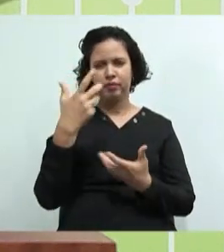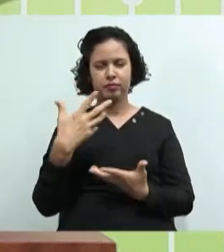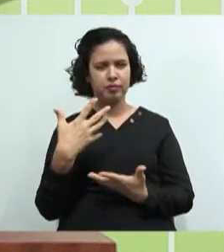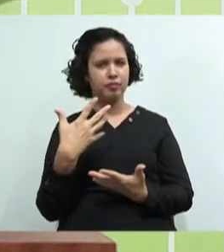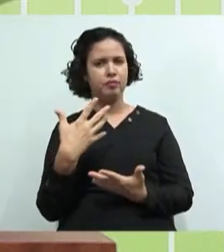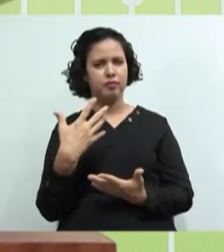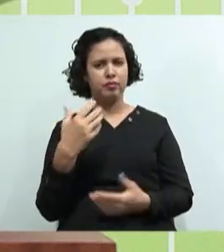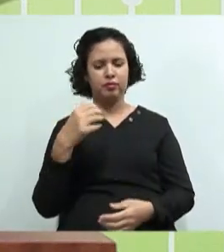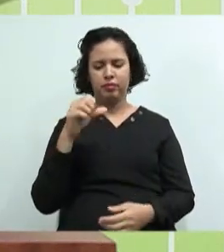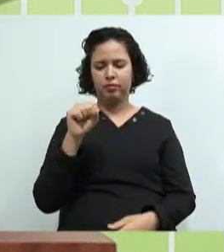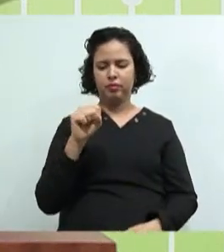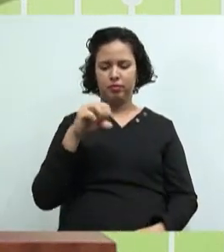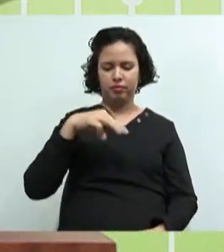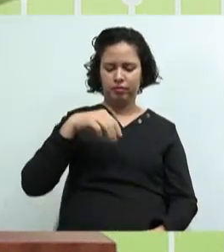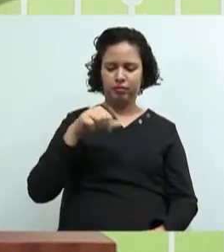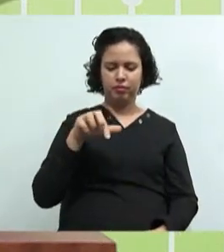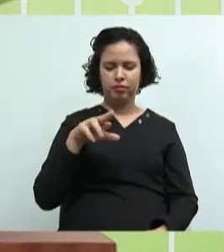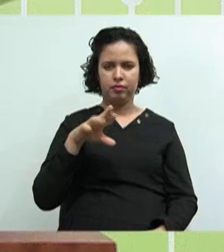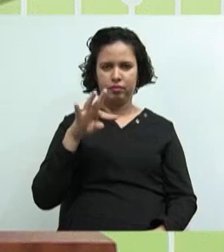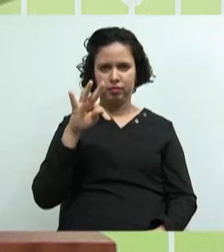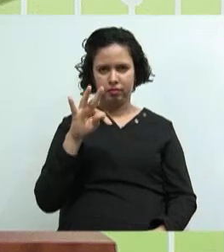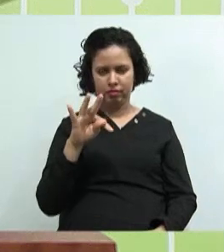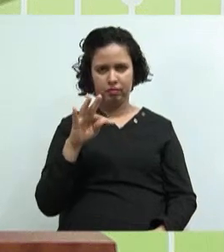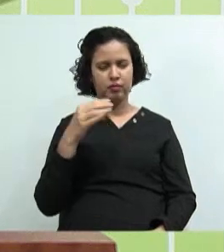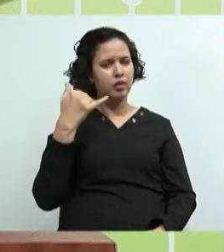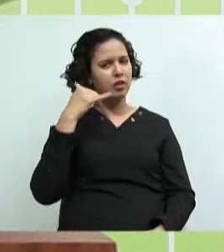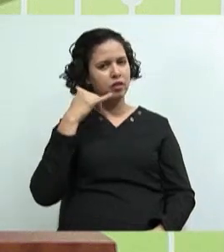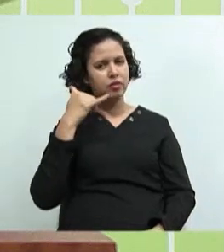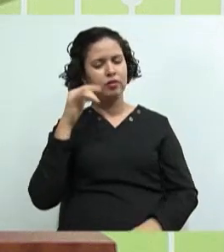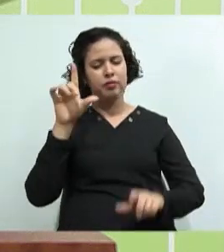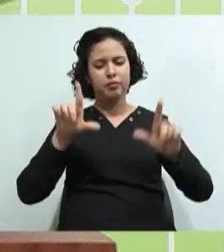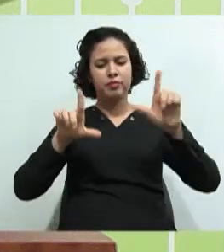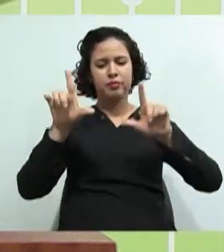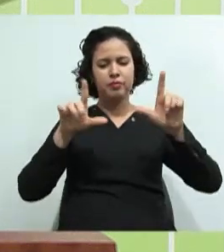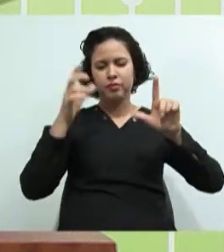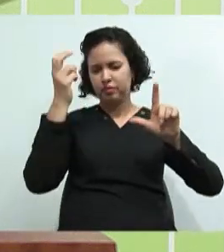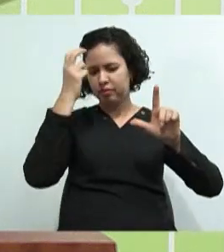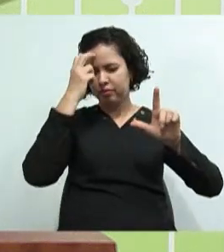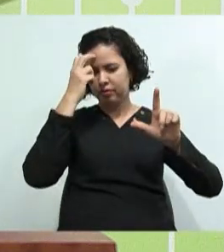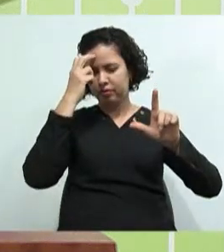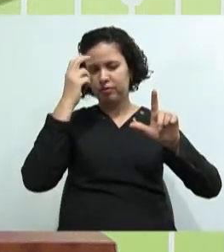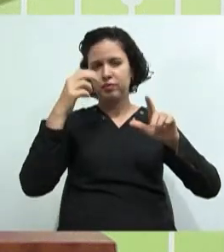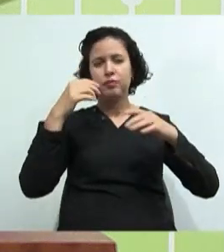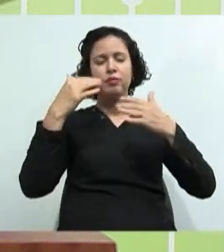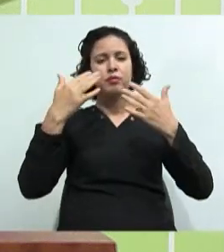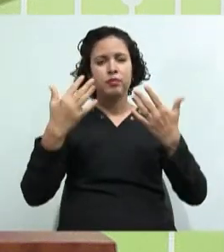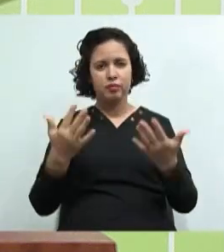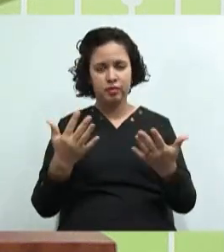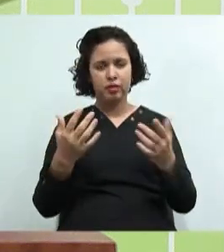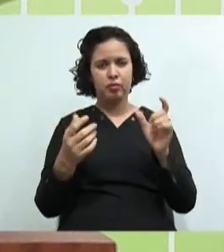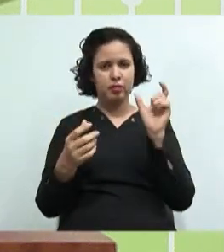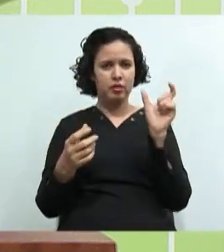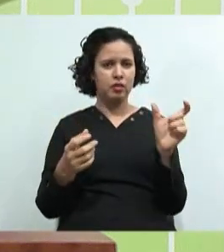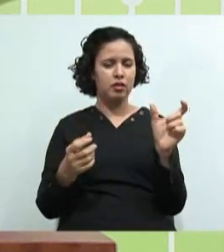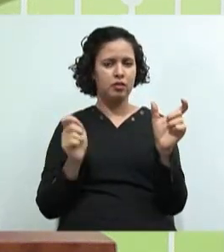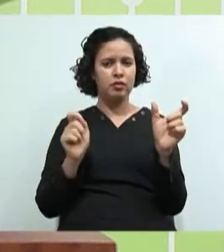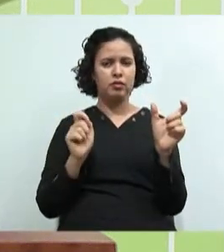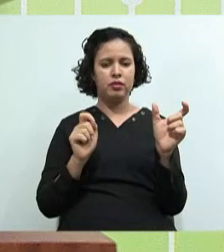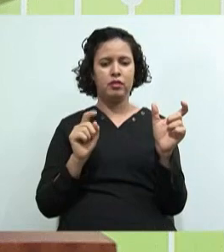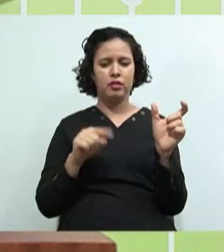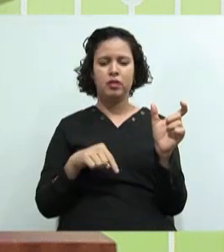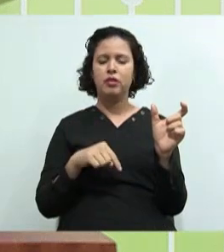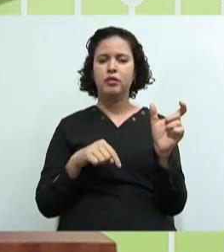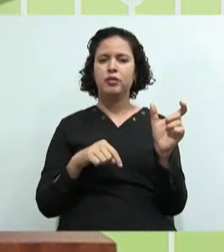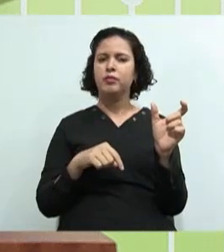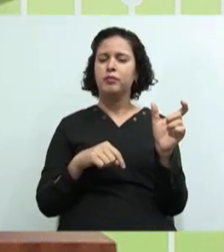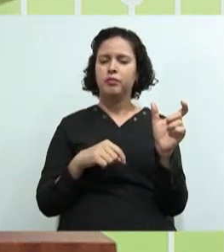telefone inteligente, da TV inteligente, a Smart TV? É lógico, a sigla Smart, ela para as metas, ela é muito